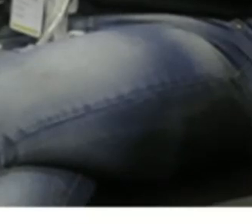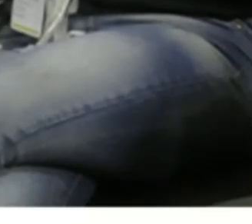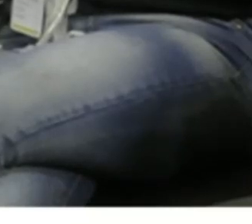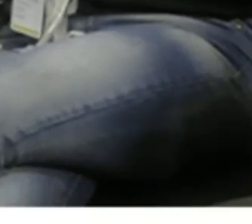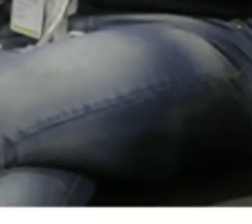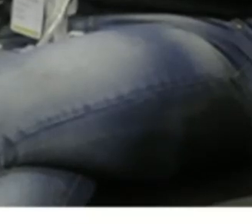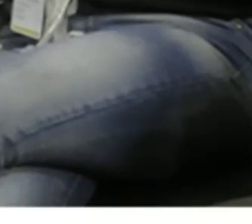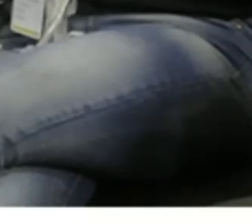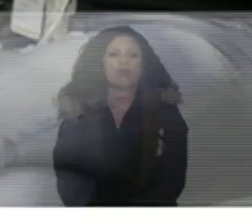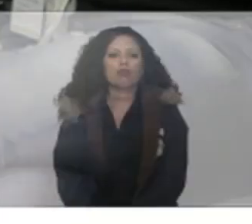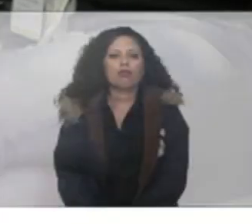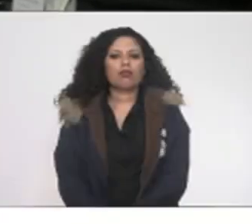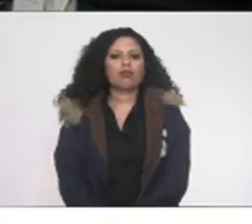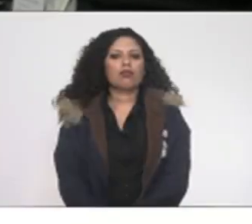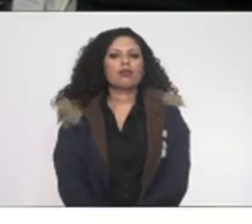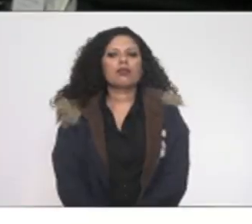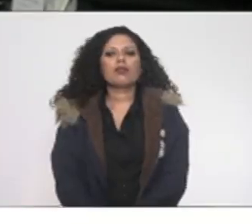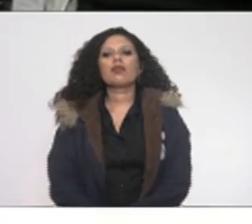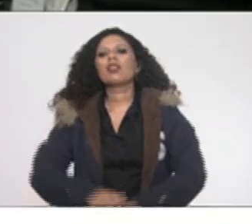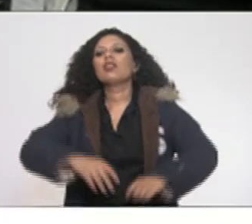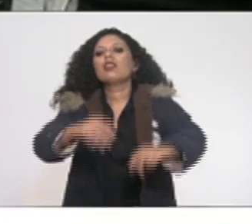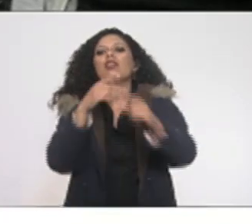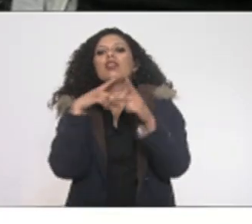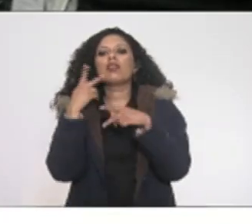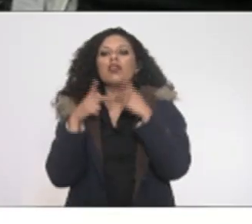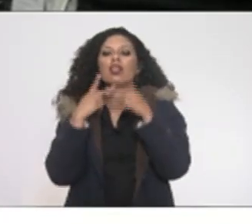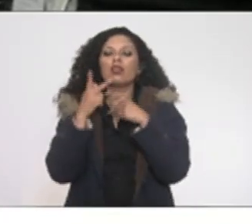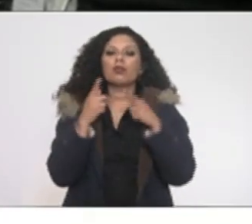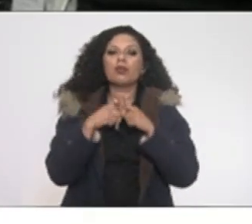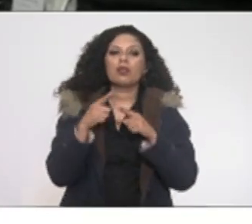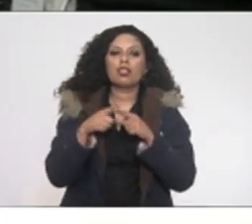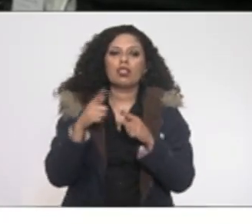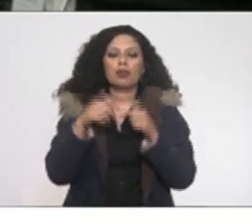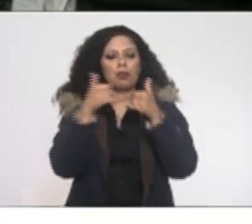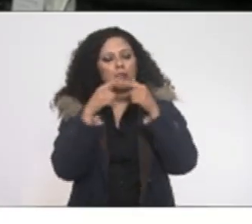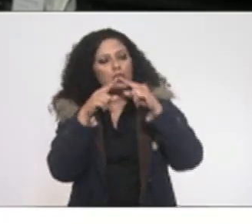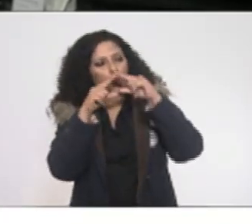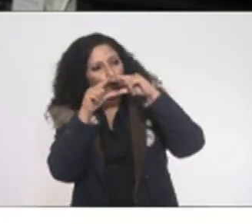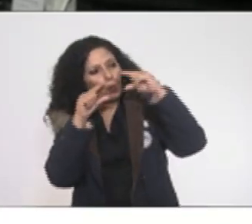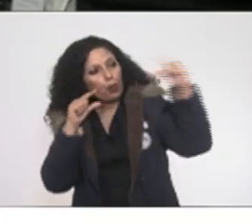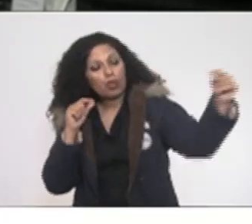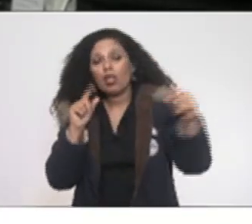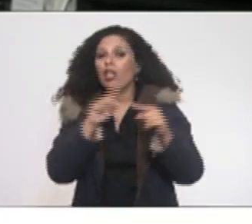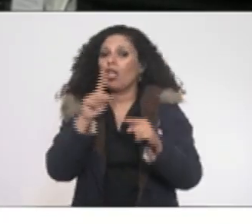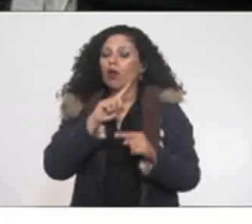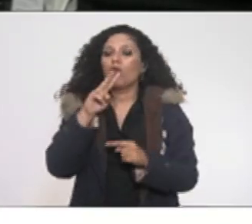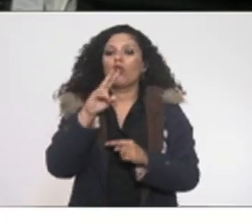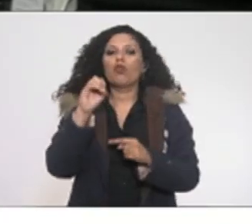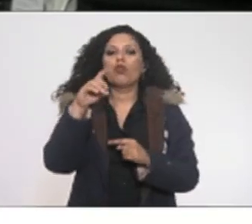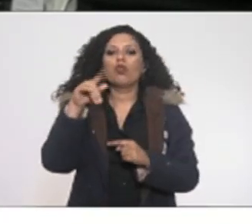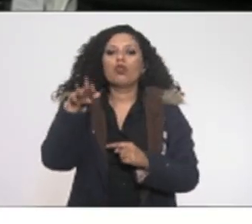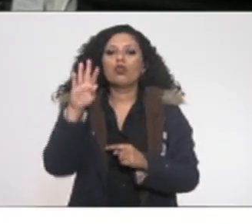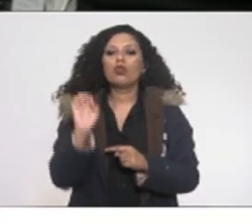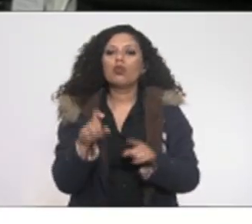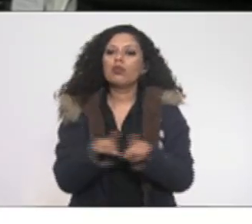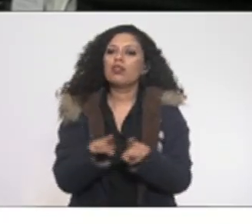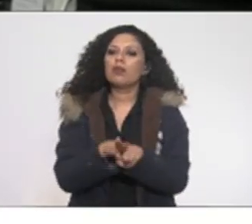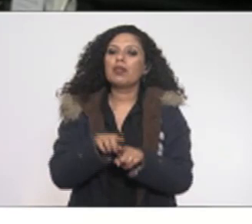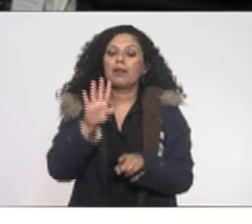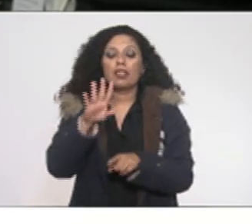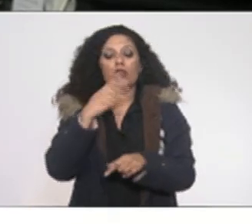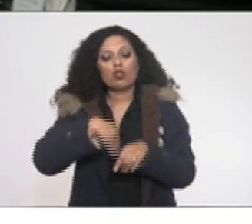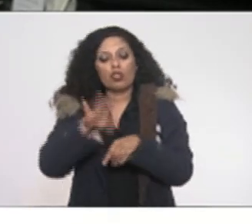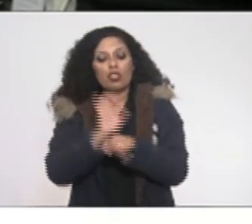Então, por distância e volume. Então, não é só a distância que vai representar, também é o volume. Mas no estado do Rio tem vários pontos que tem muito